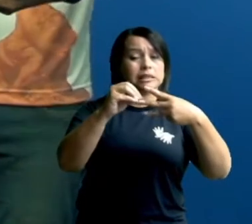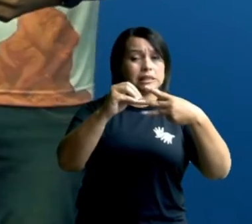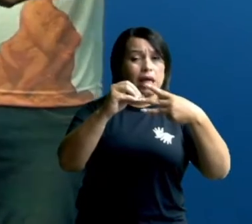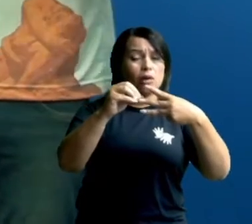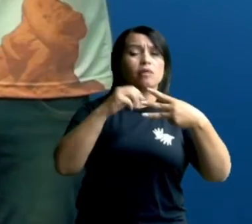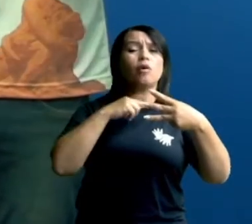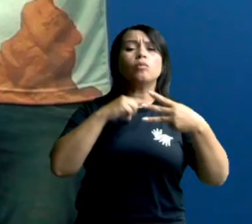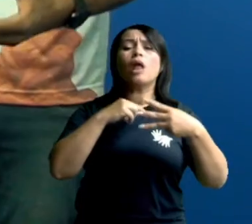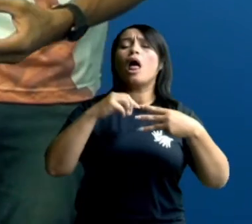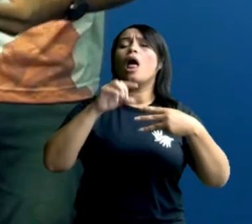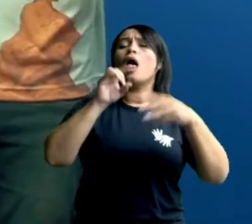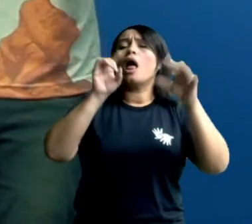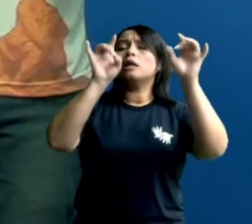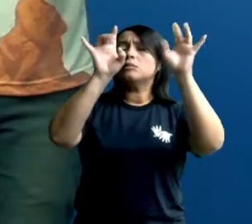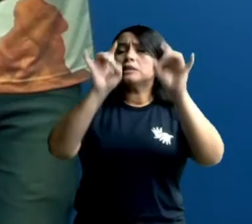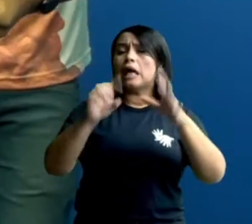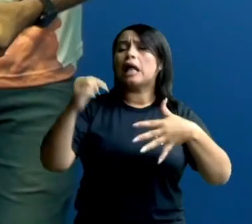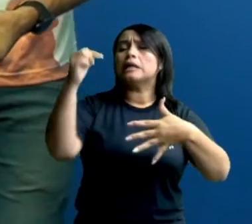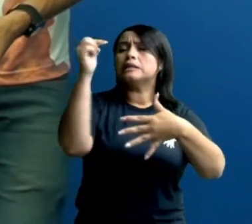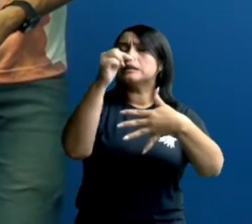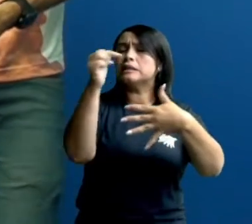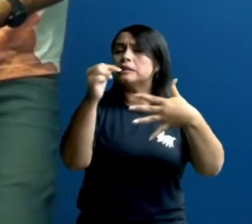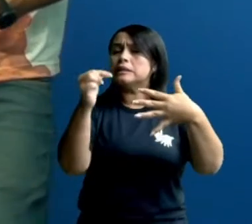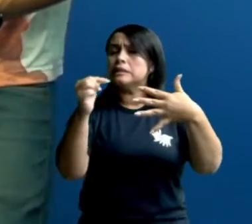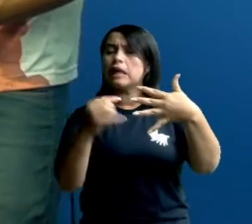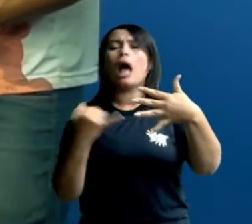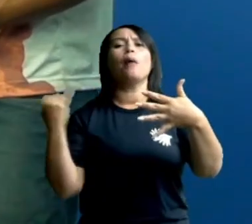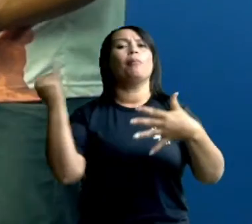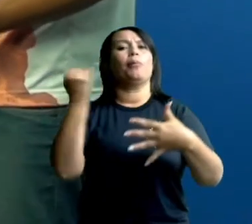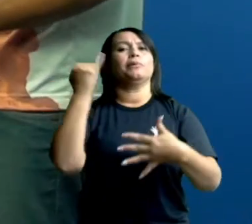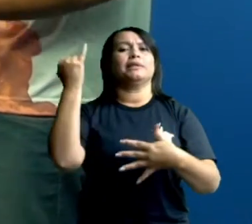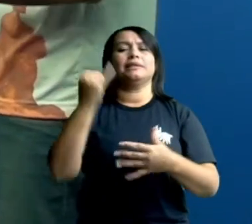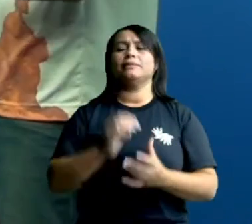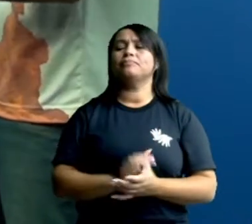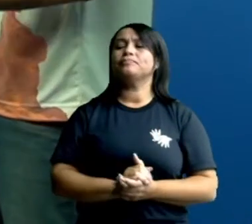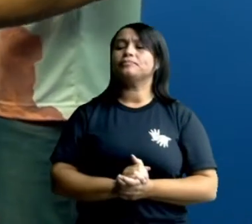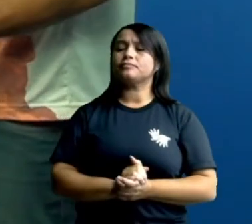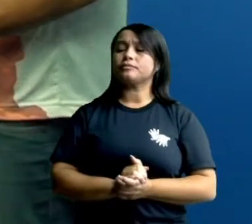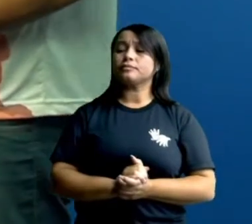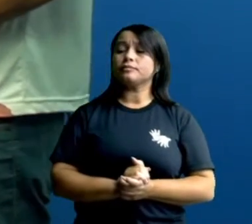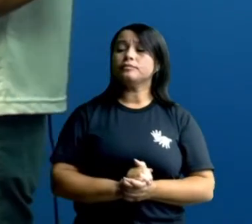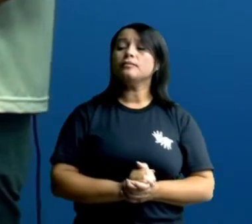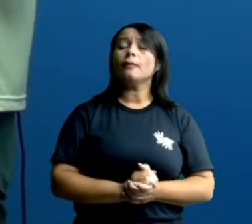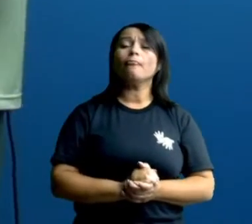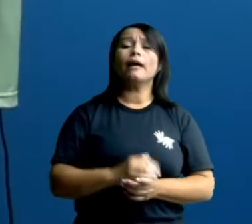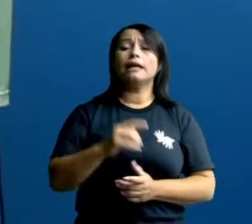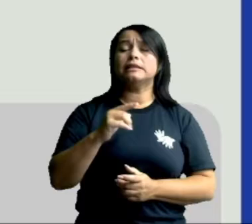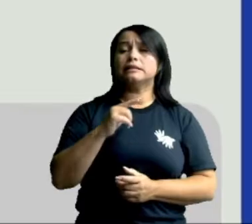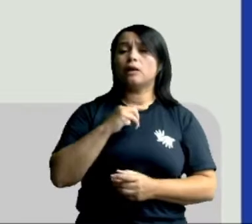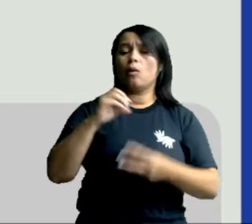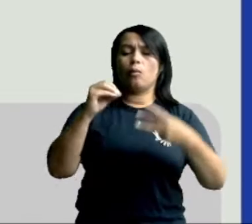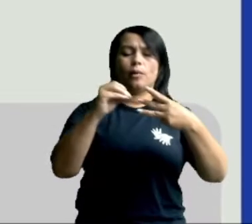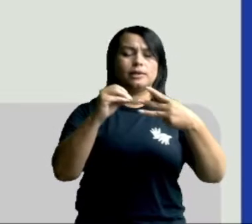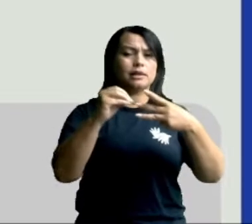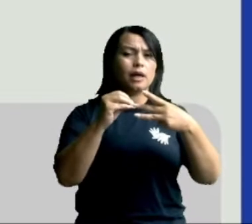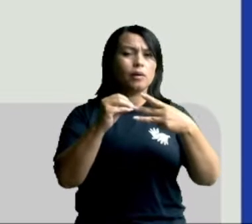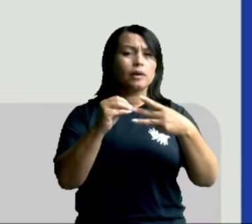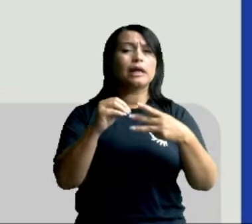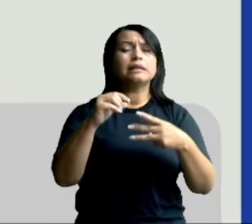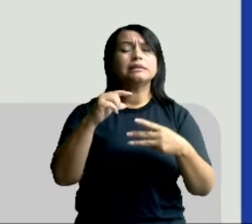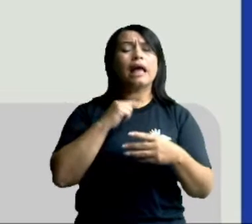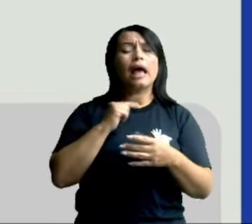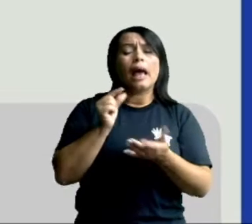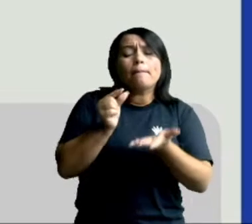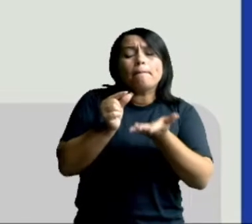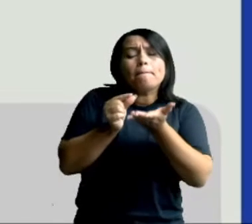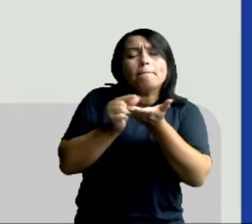e vão tendo funções específicas, tá certo? São a menor parte dos seres vivos e